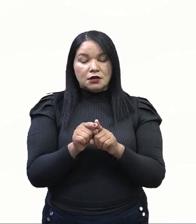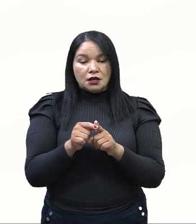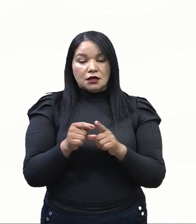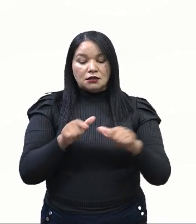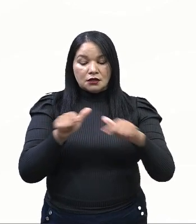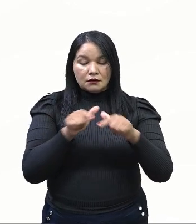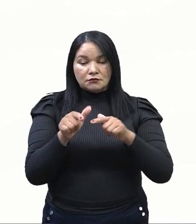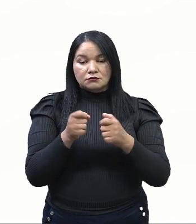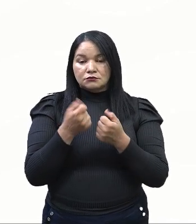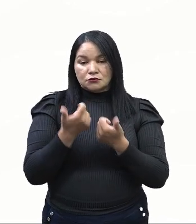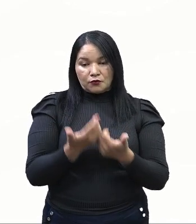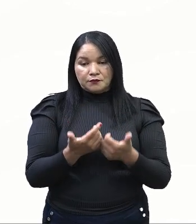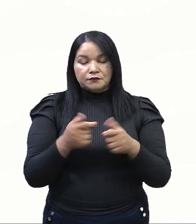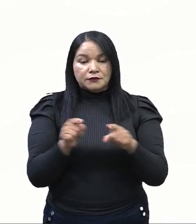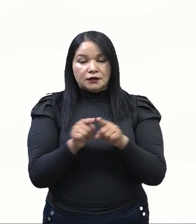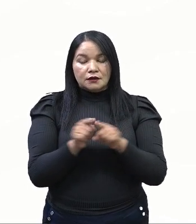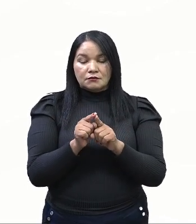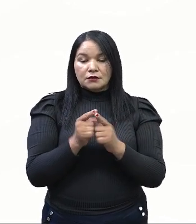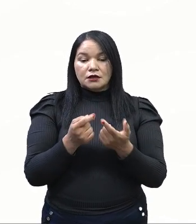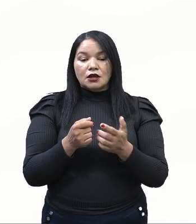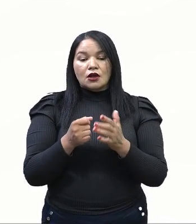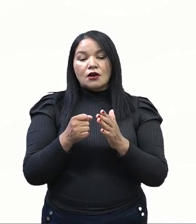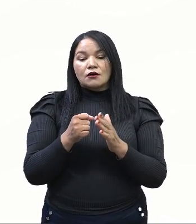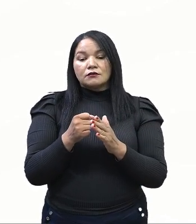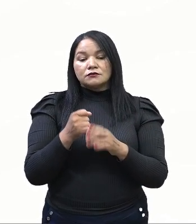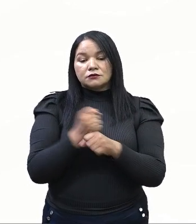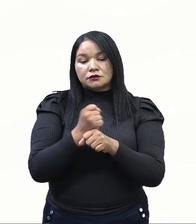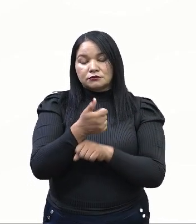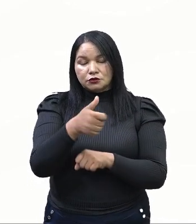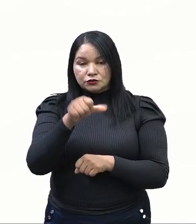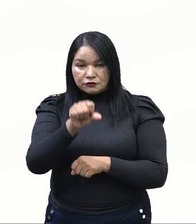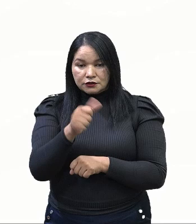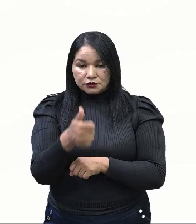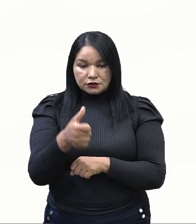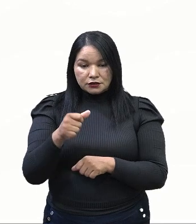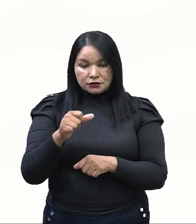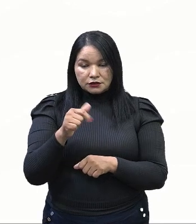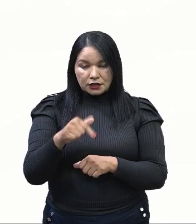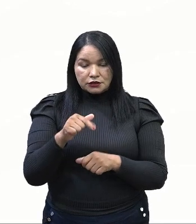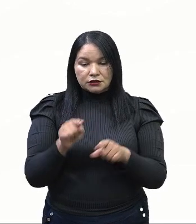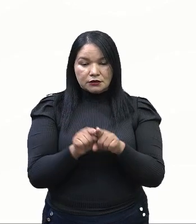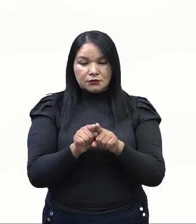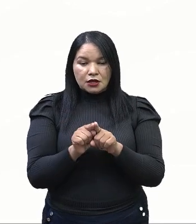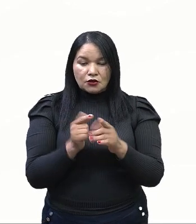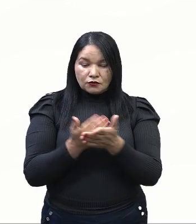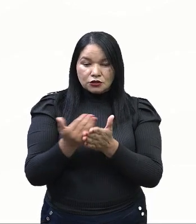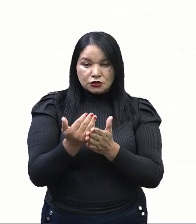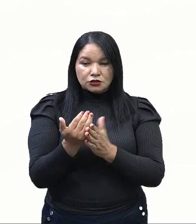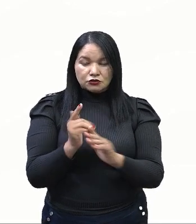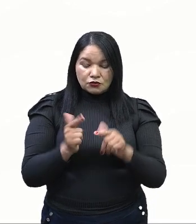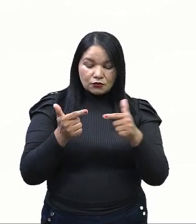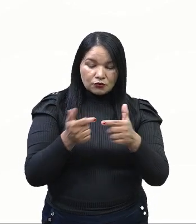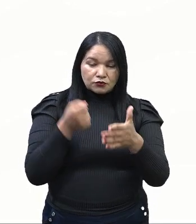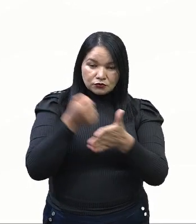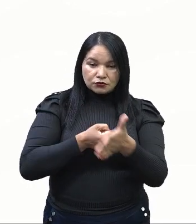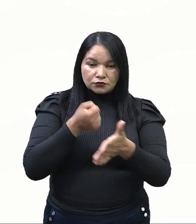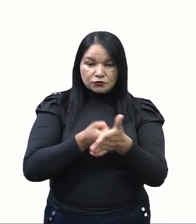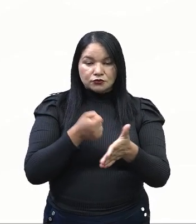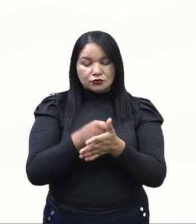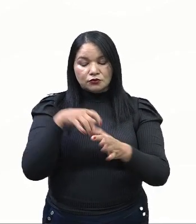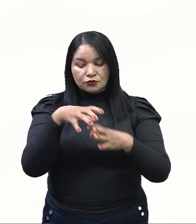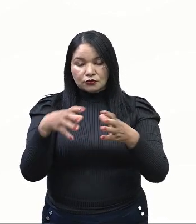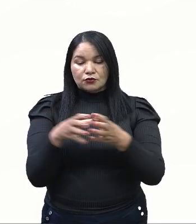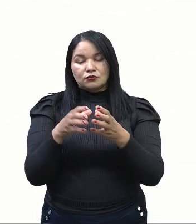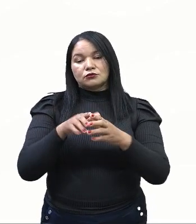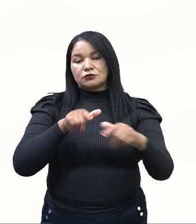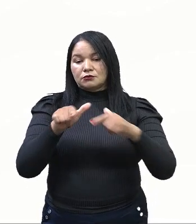gerais de 1917, por exemplo, marcaram o início das lutas operárias no Brasil. Agora, por